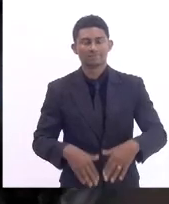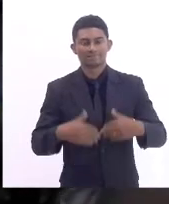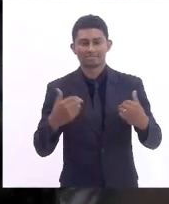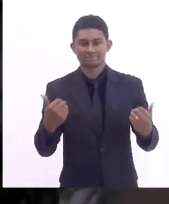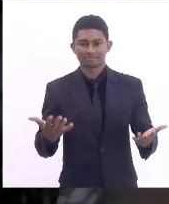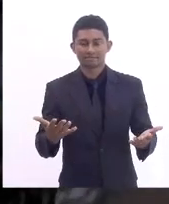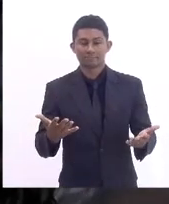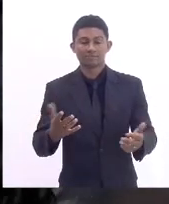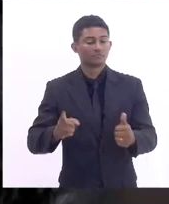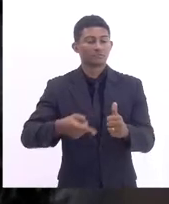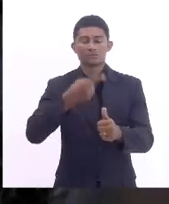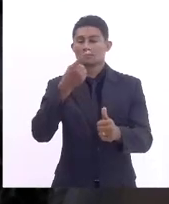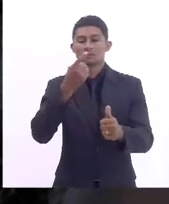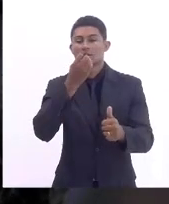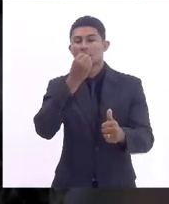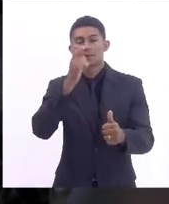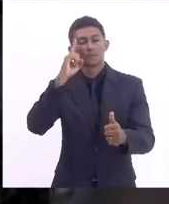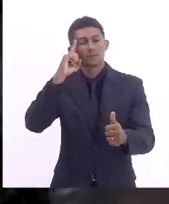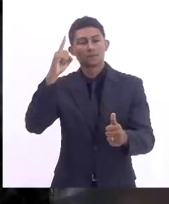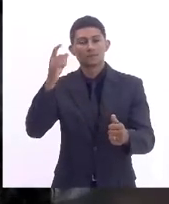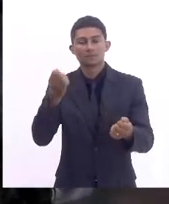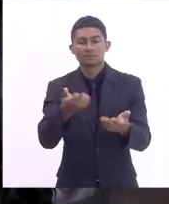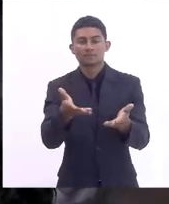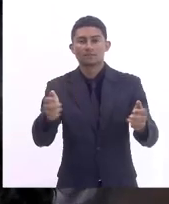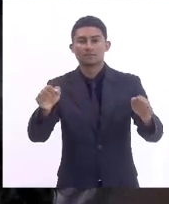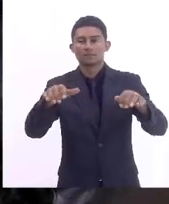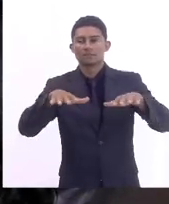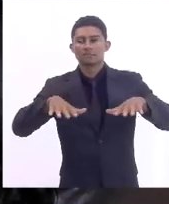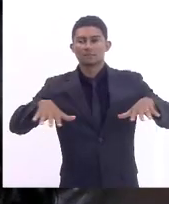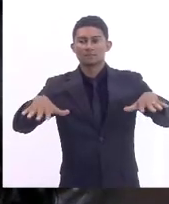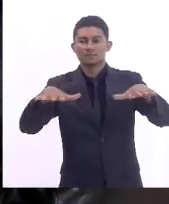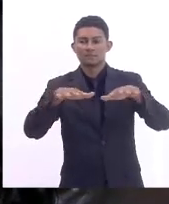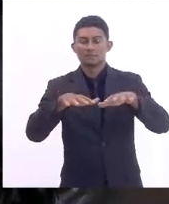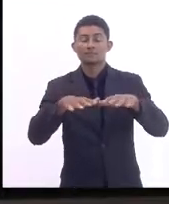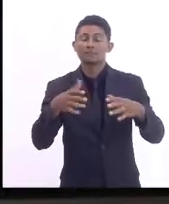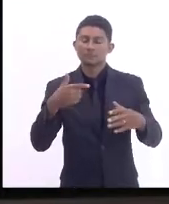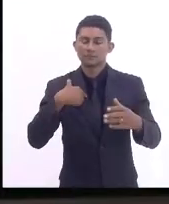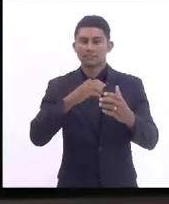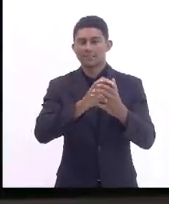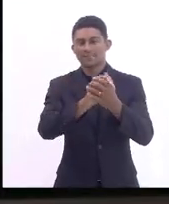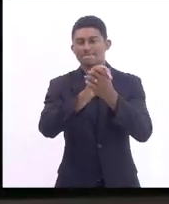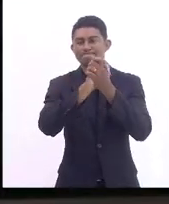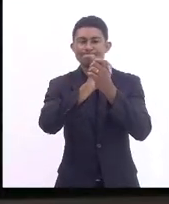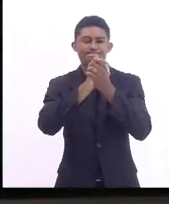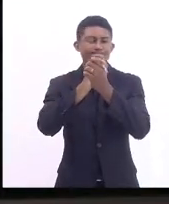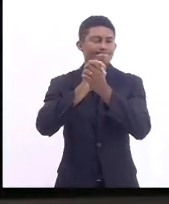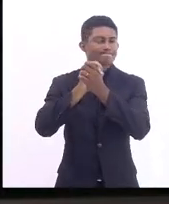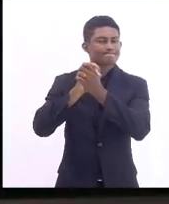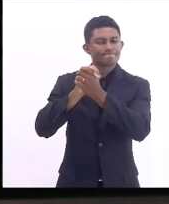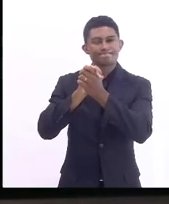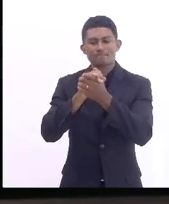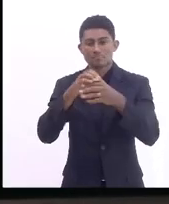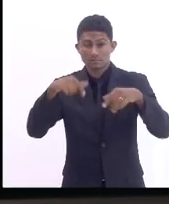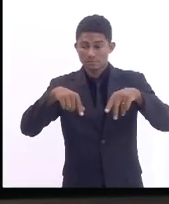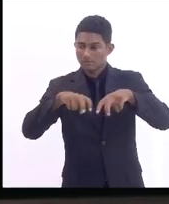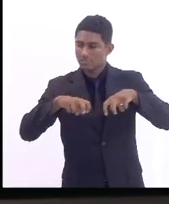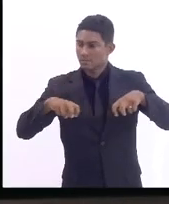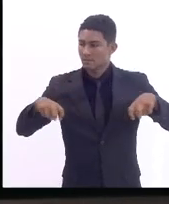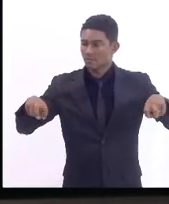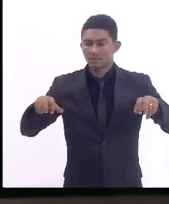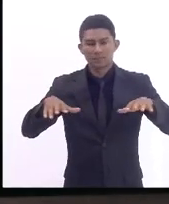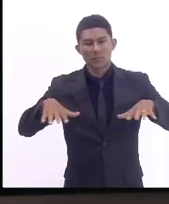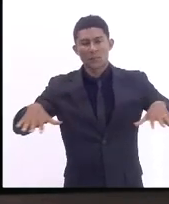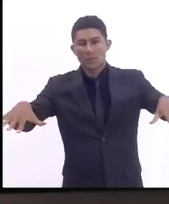boa um dia para todas e para todos quero cumprimentar esta mesa